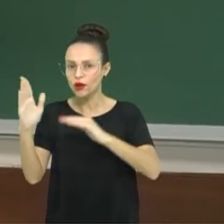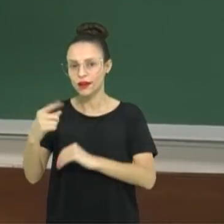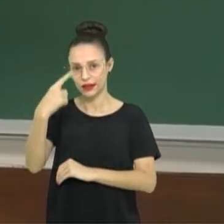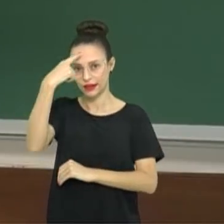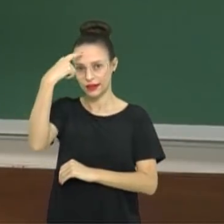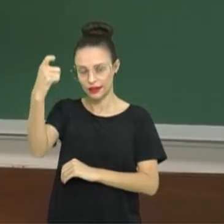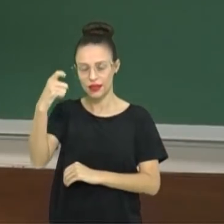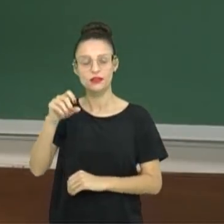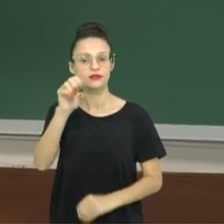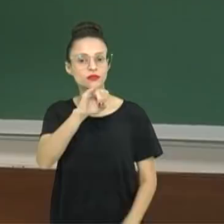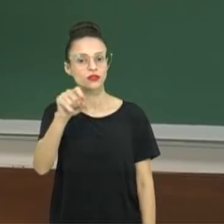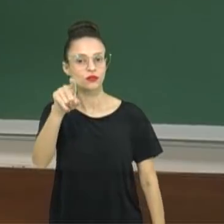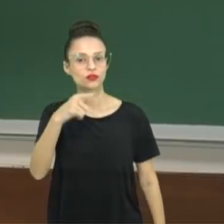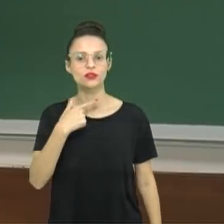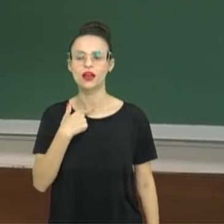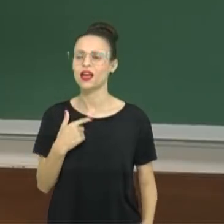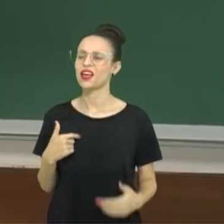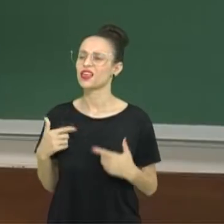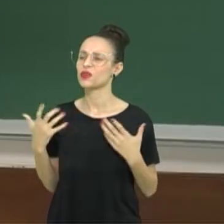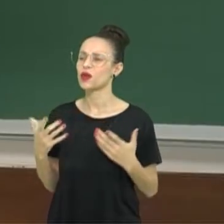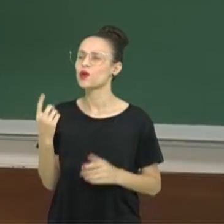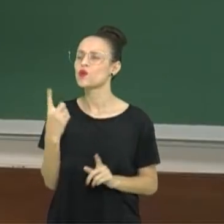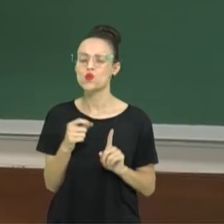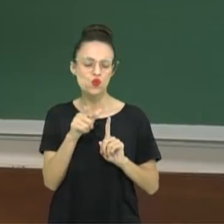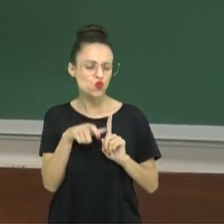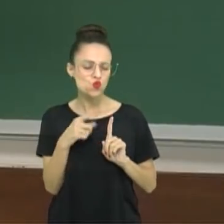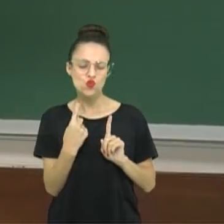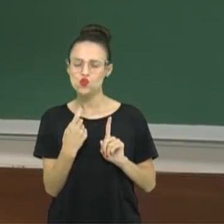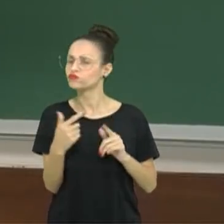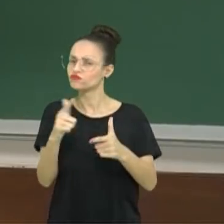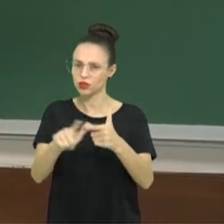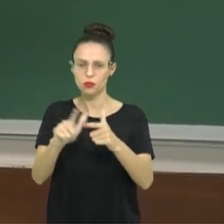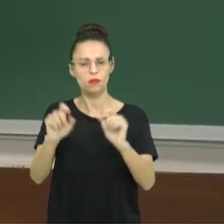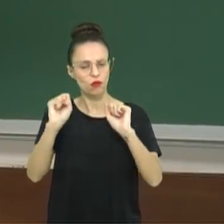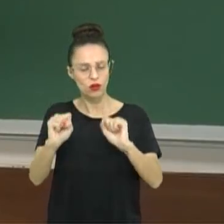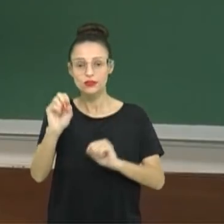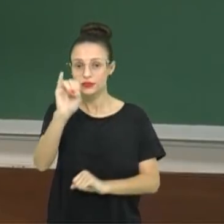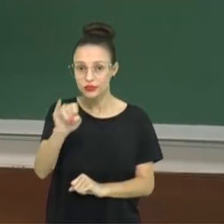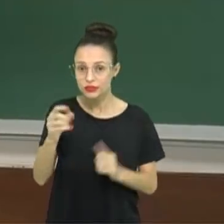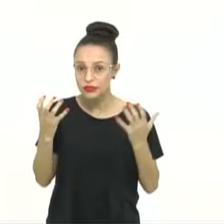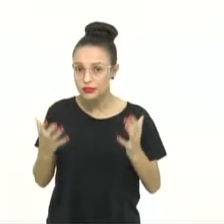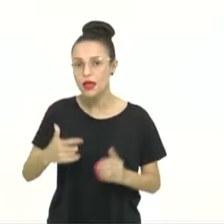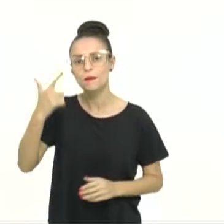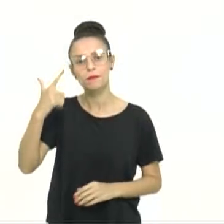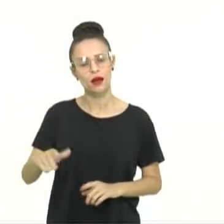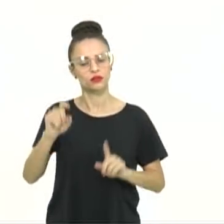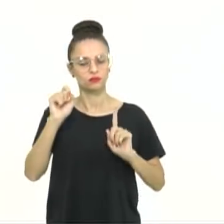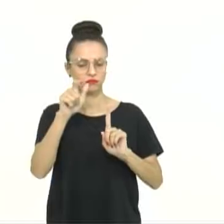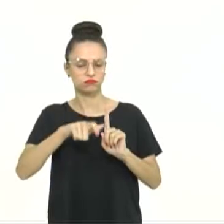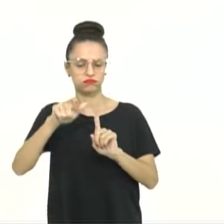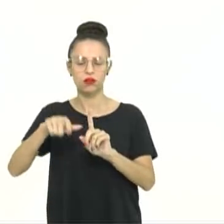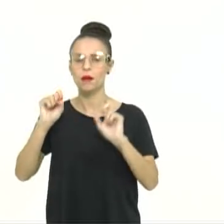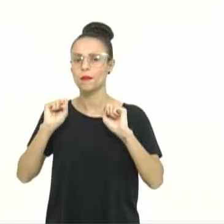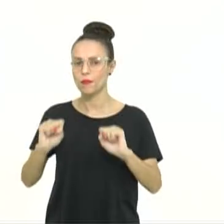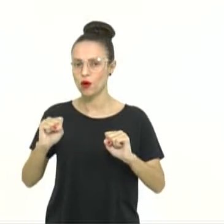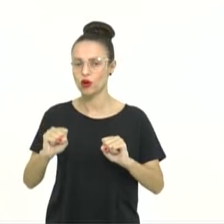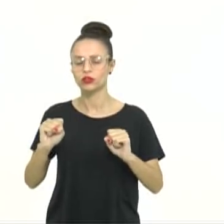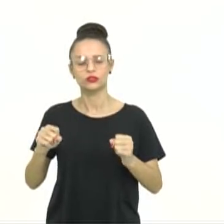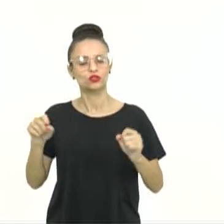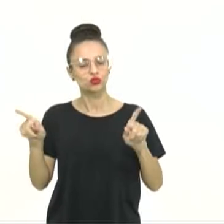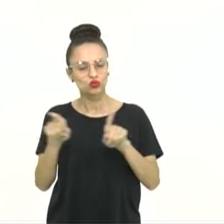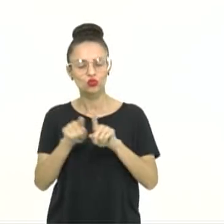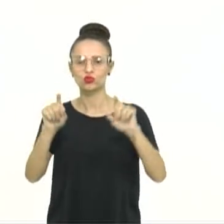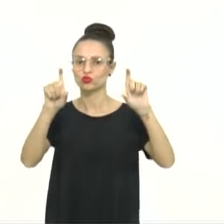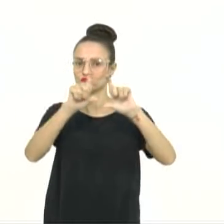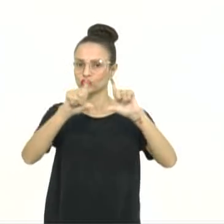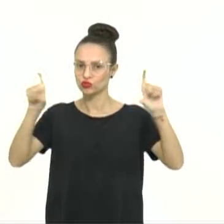se desejar. Ah, professora, mas eu queria só um mesmo, não tem problema, tá aqui, ó. Se desejar, mais um personagem para compor a